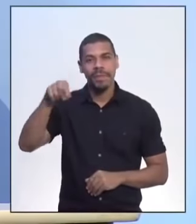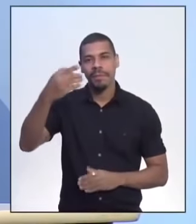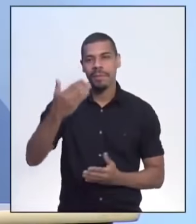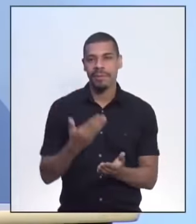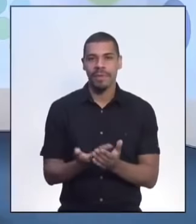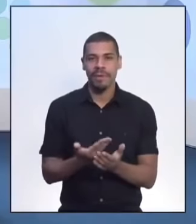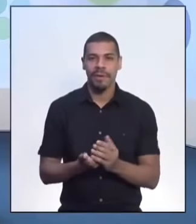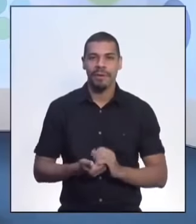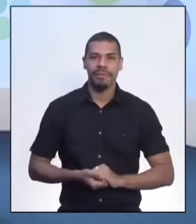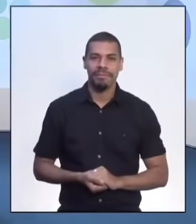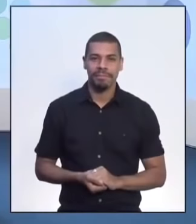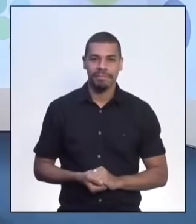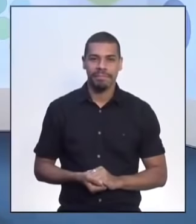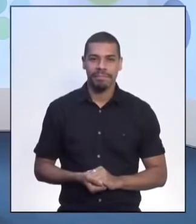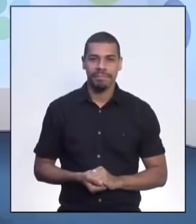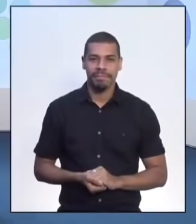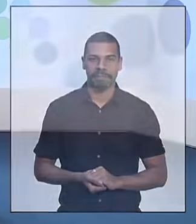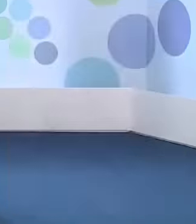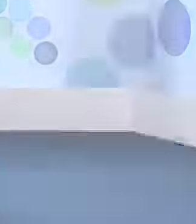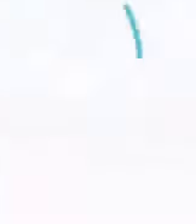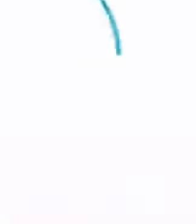pessoal.